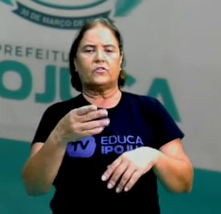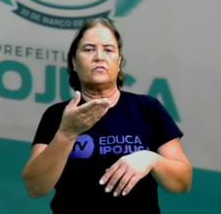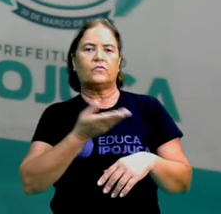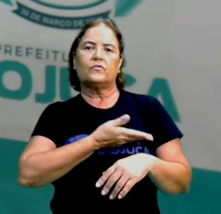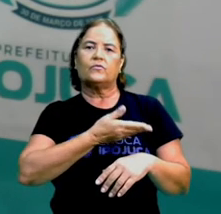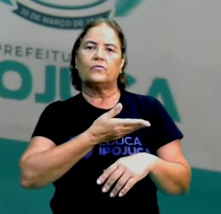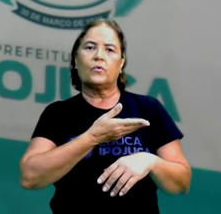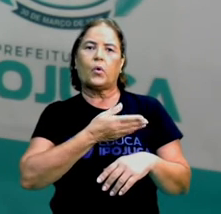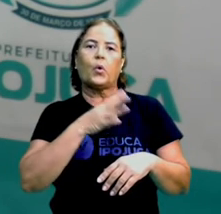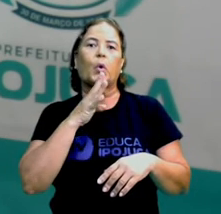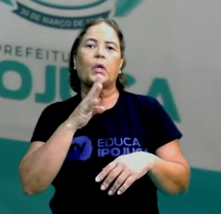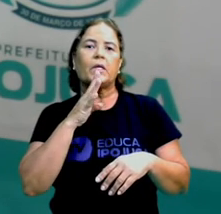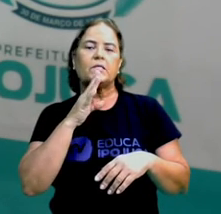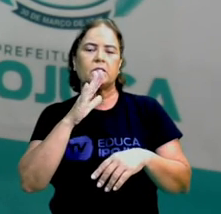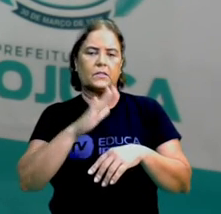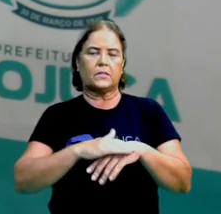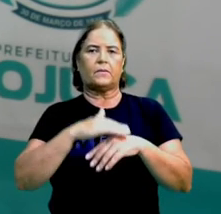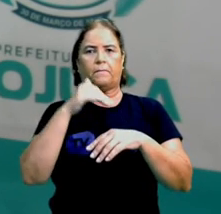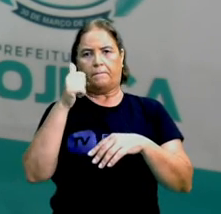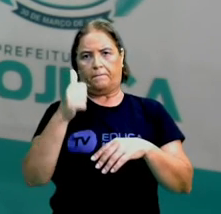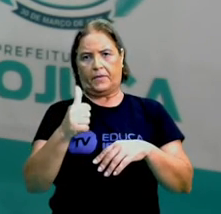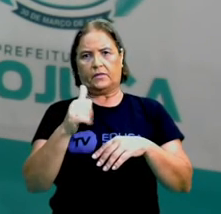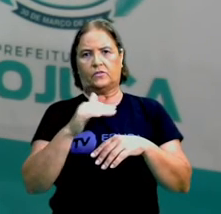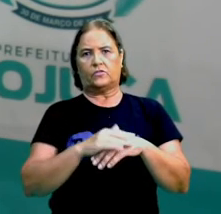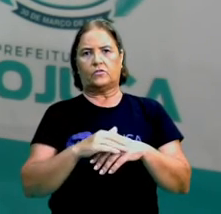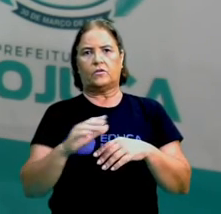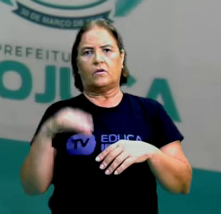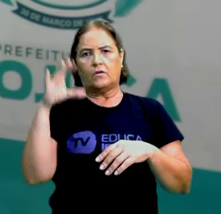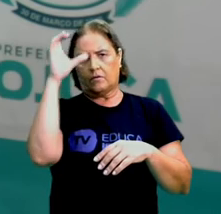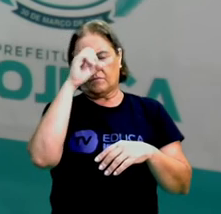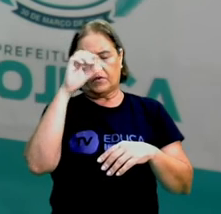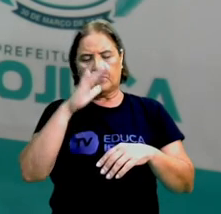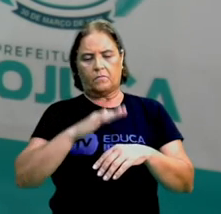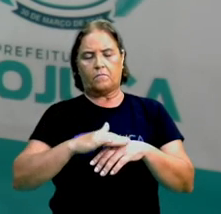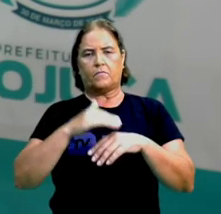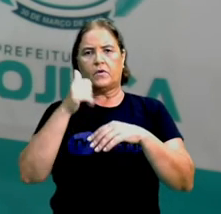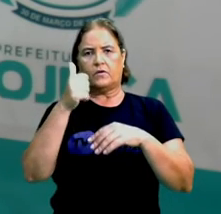mais. A interação para o aprender vai ser maior.